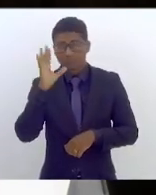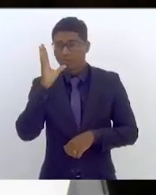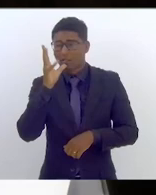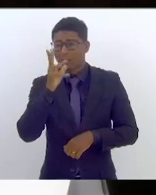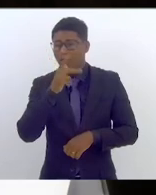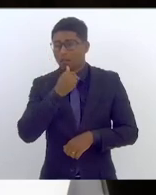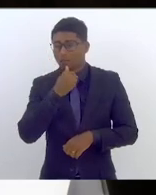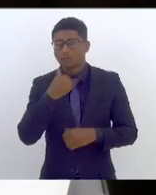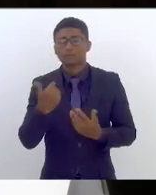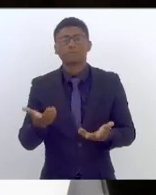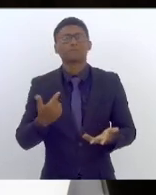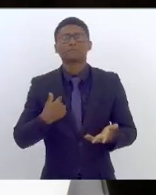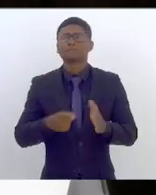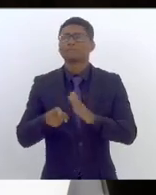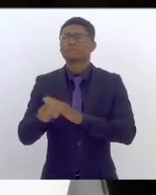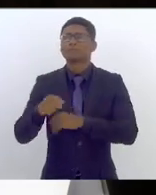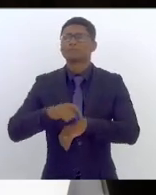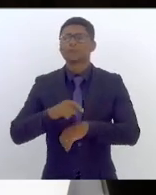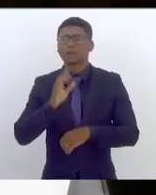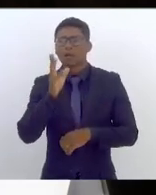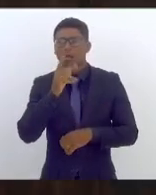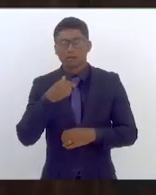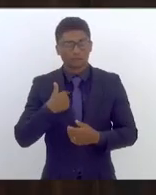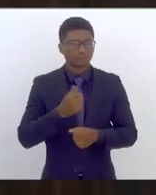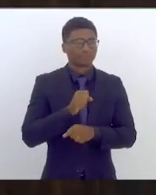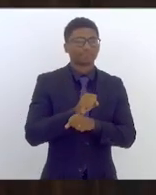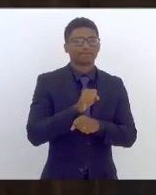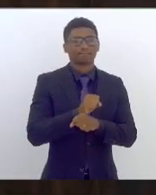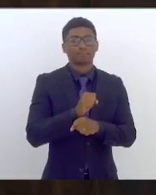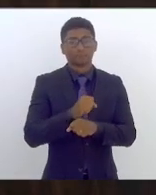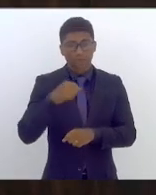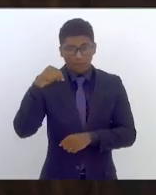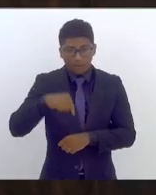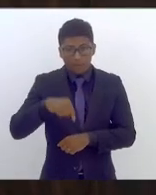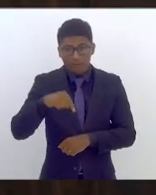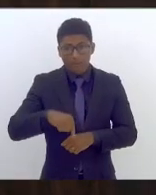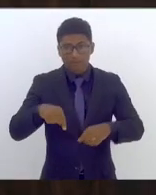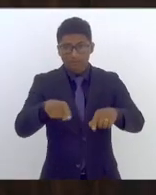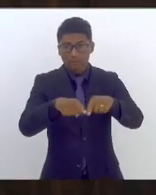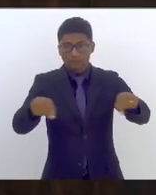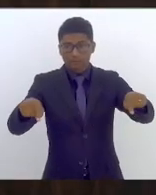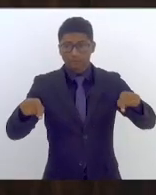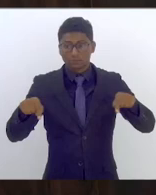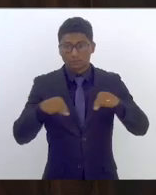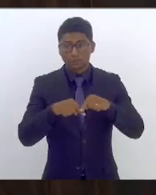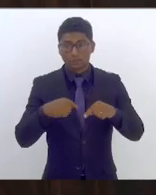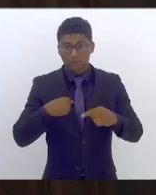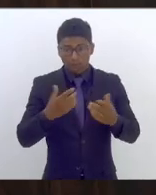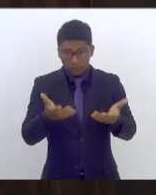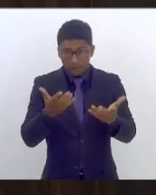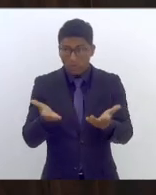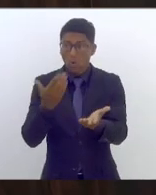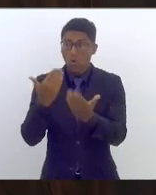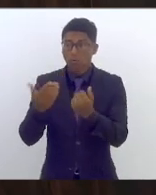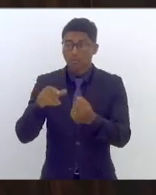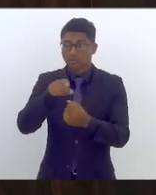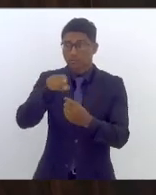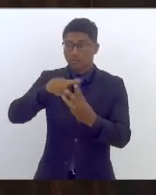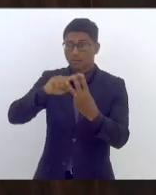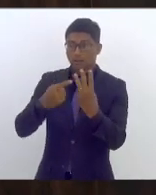Quanto tempo demora e eu tô esperando vocês aqui no gabinete eu quero falar com vocês três